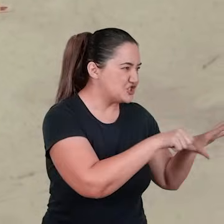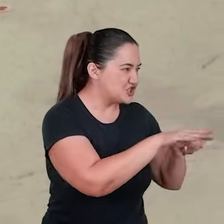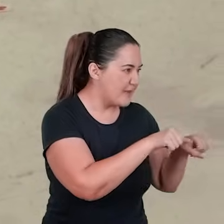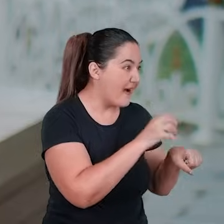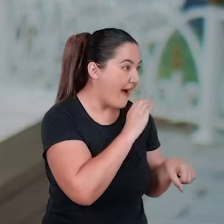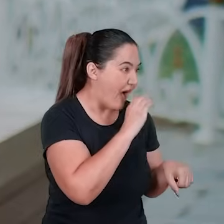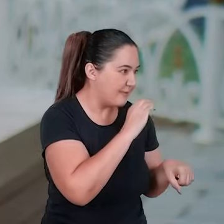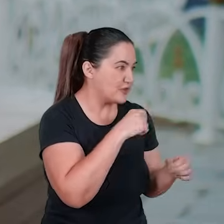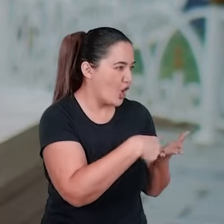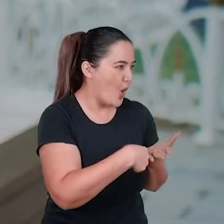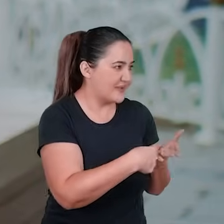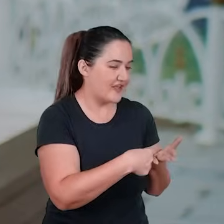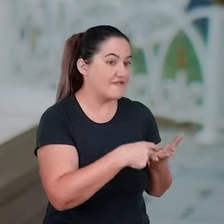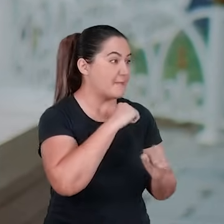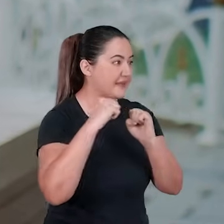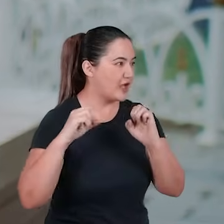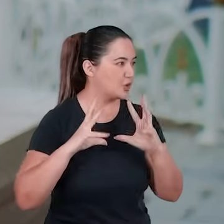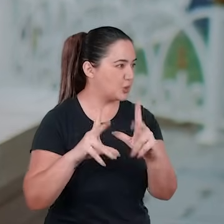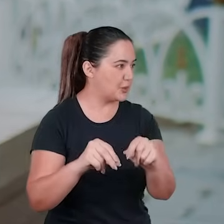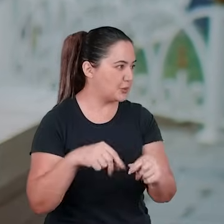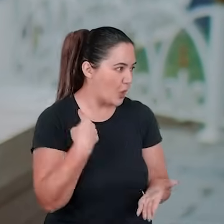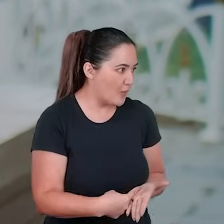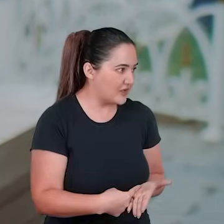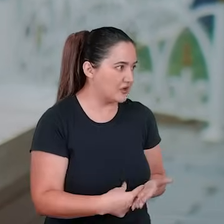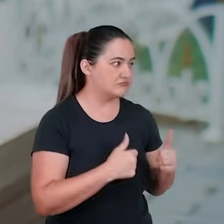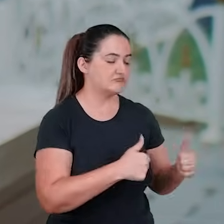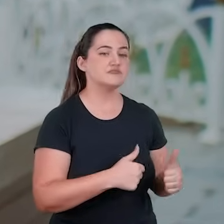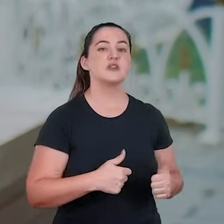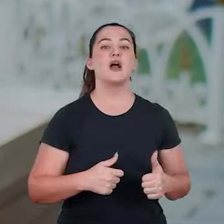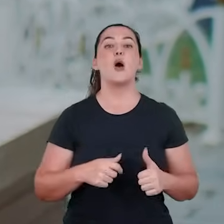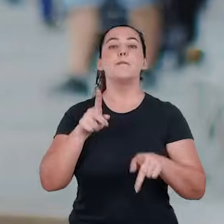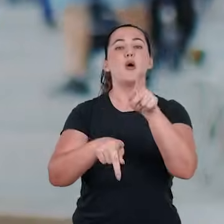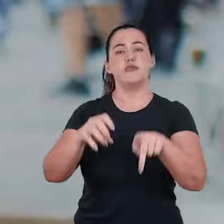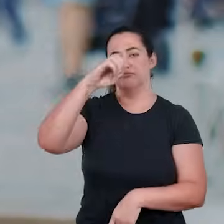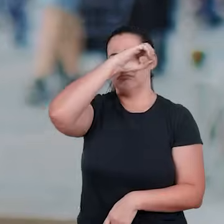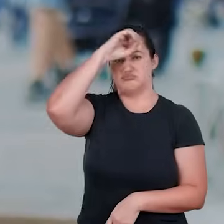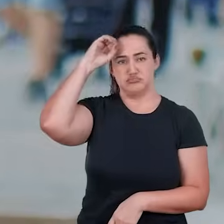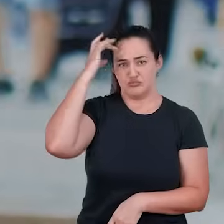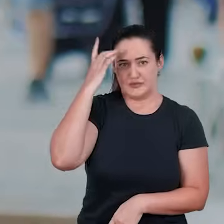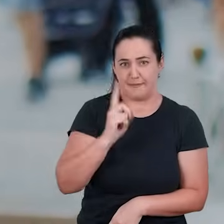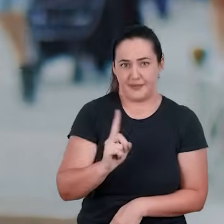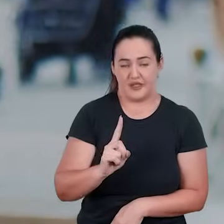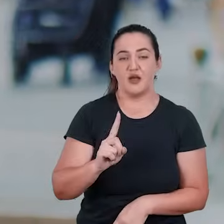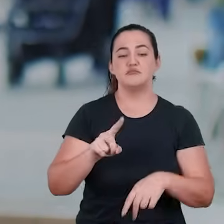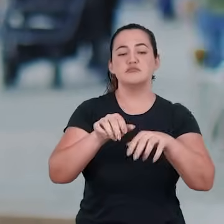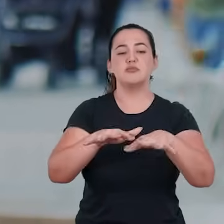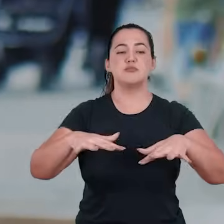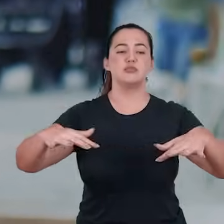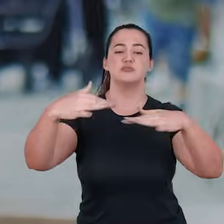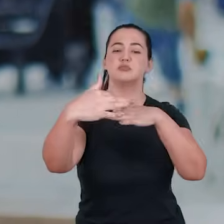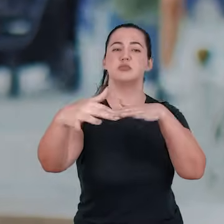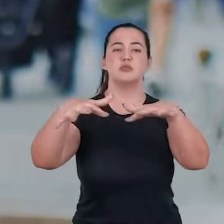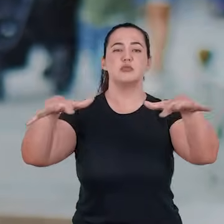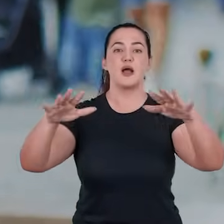cruel. Depois que todos entraram, tanto os azuis quanto os verdes, eles fecharam as portas do hipódromo,